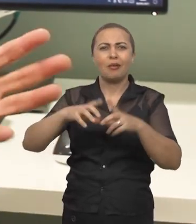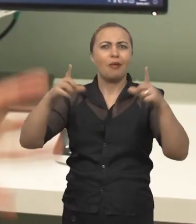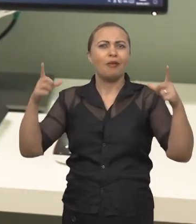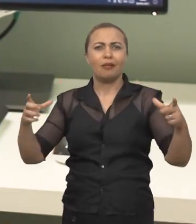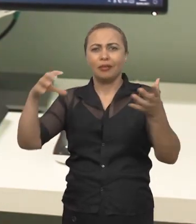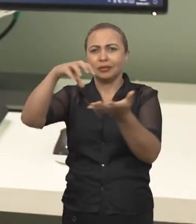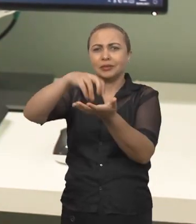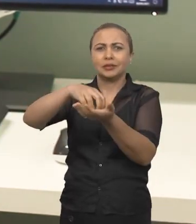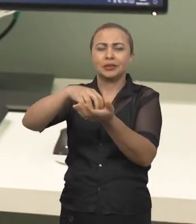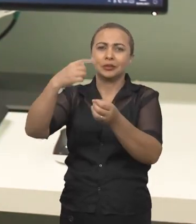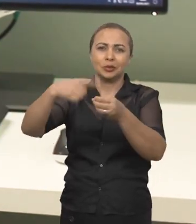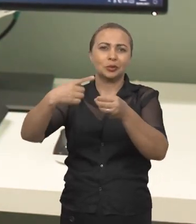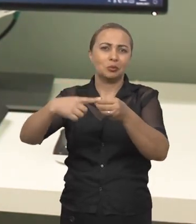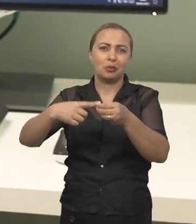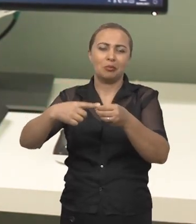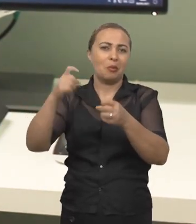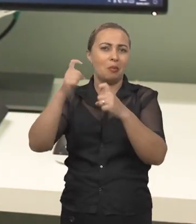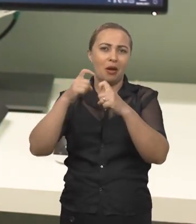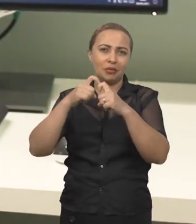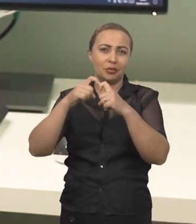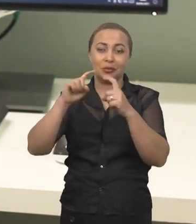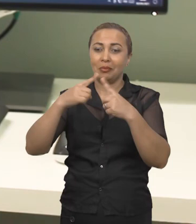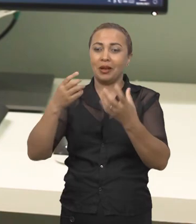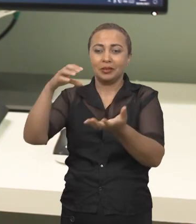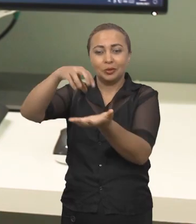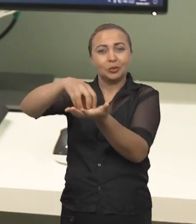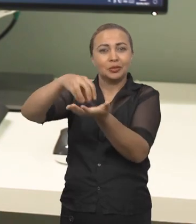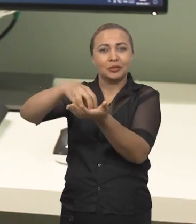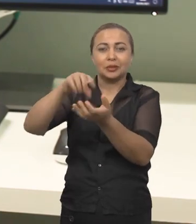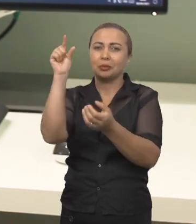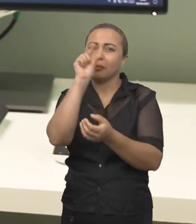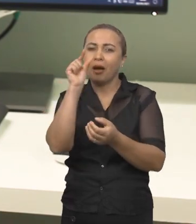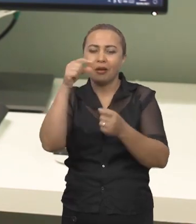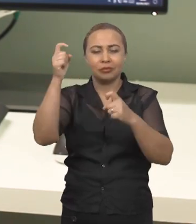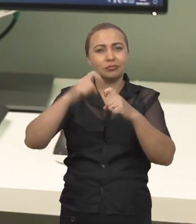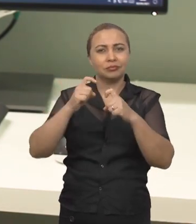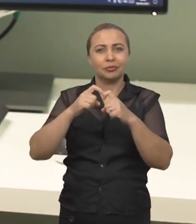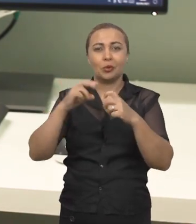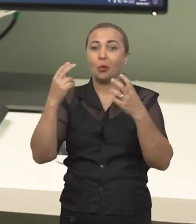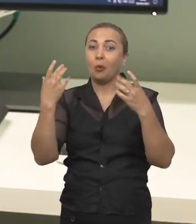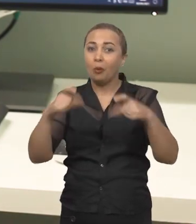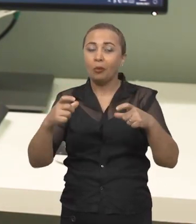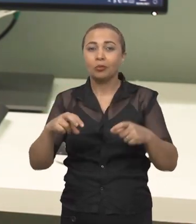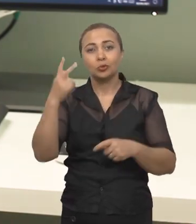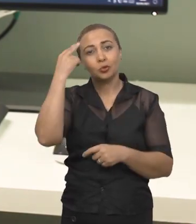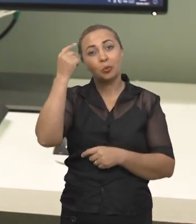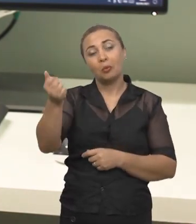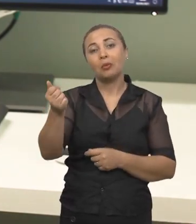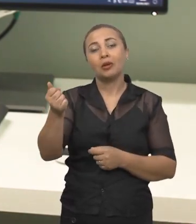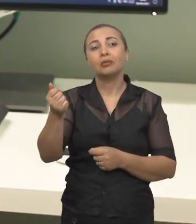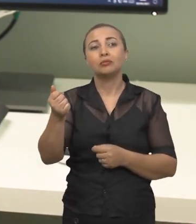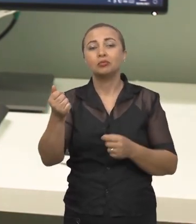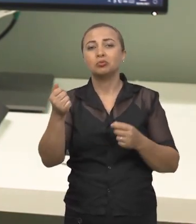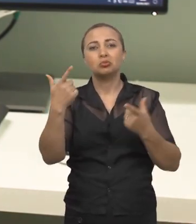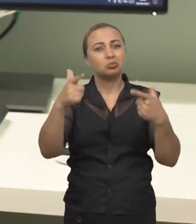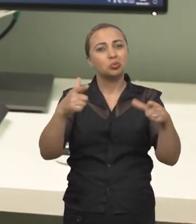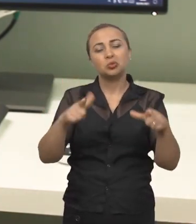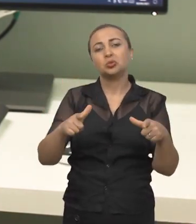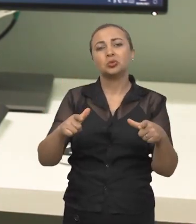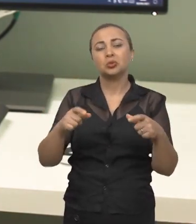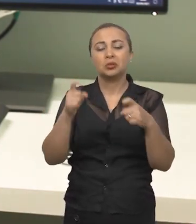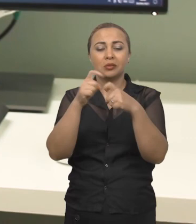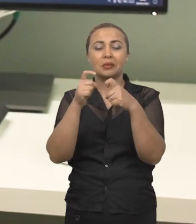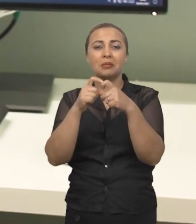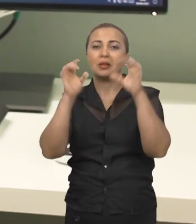centros médicos, né, mas nos pequenos centros, onde normalmente, né, não há